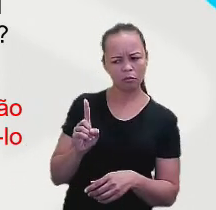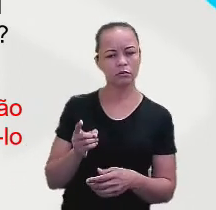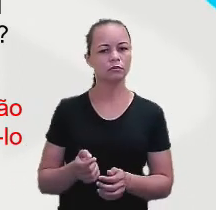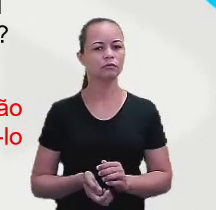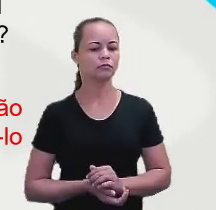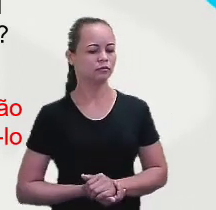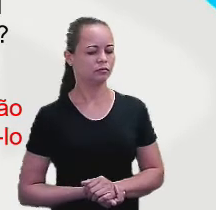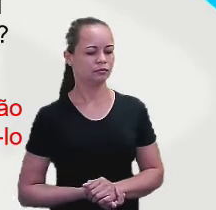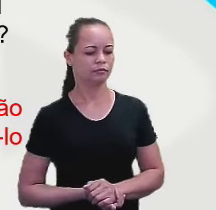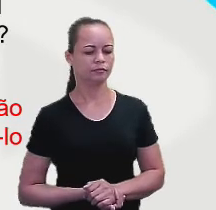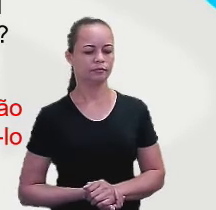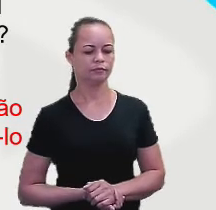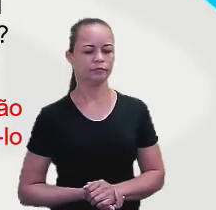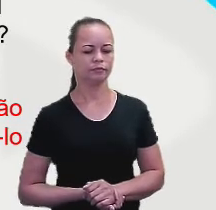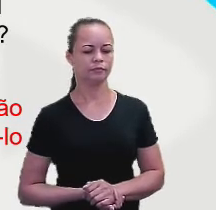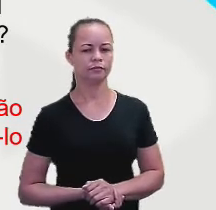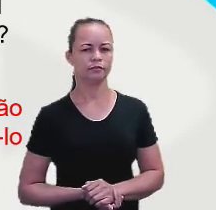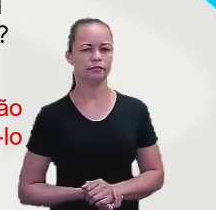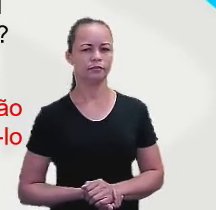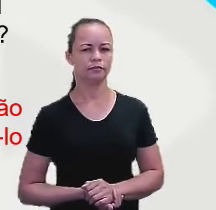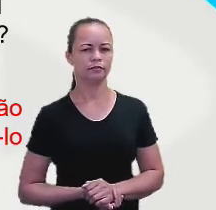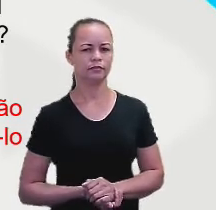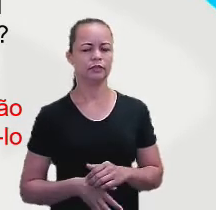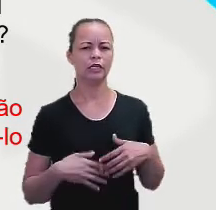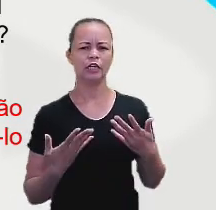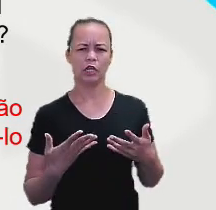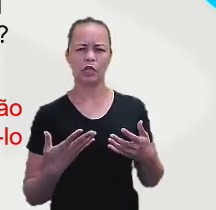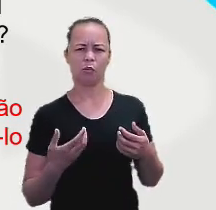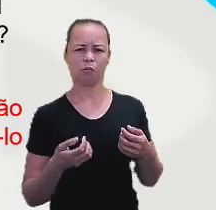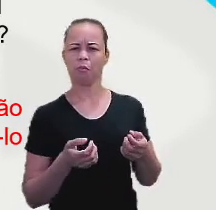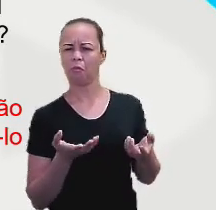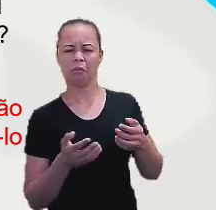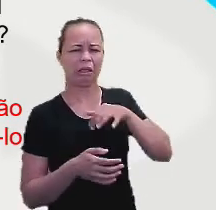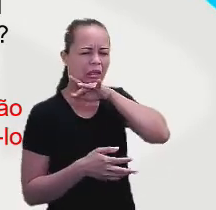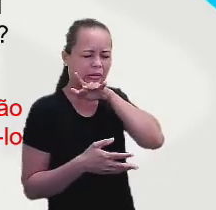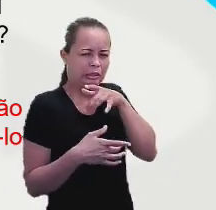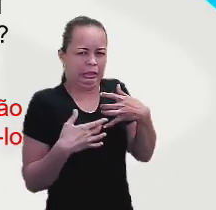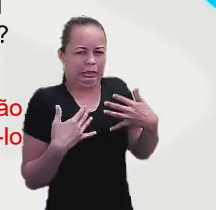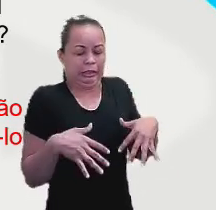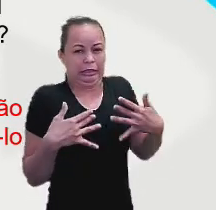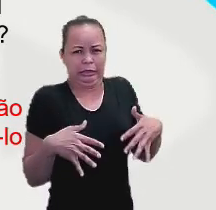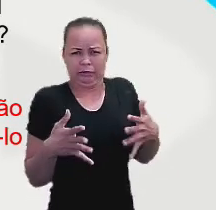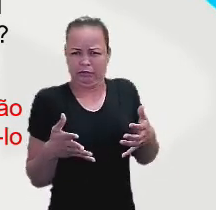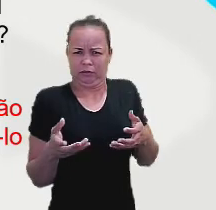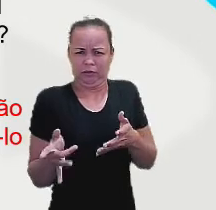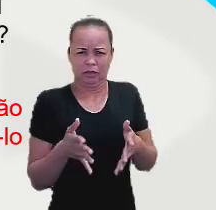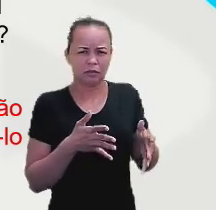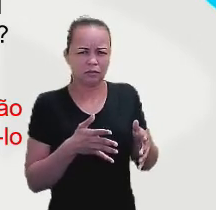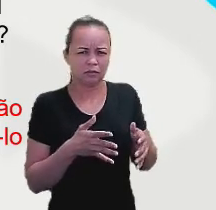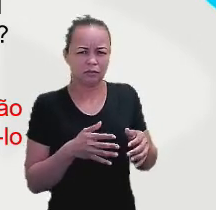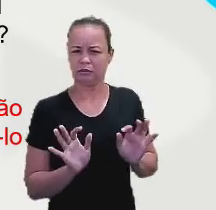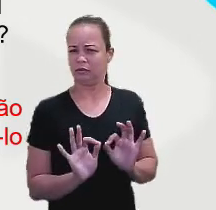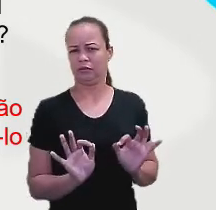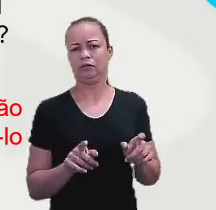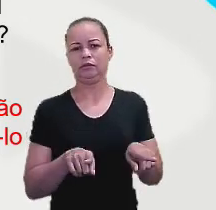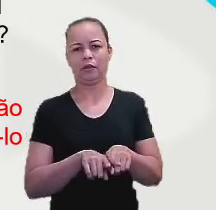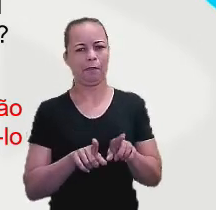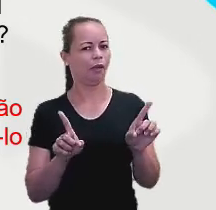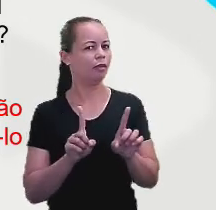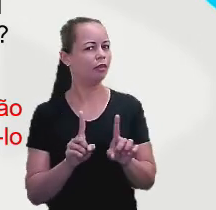E que é uma porcaria repugnante, não diz que é uma porcaria repugnante? Também